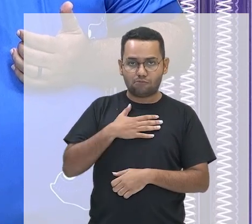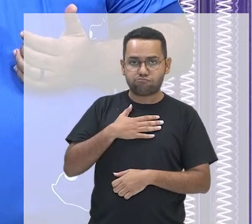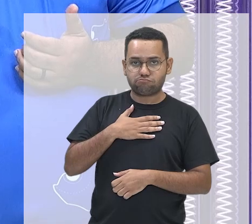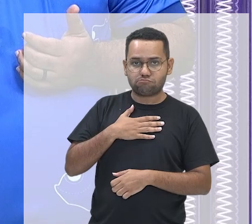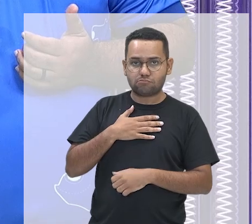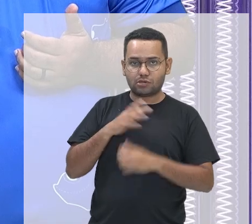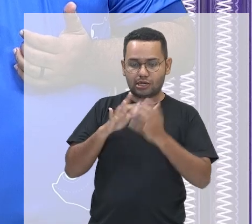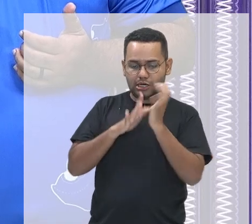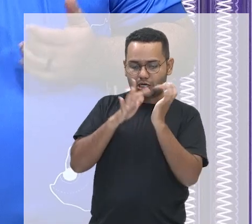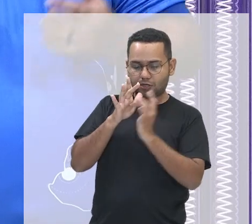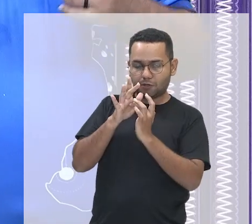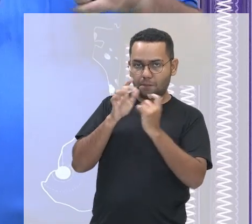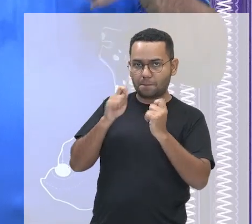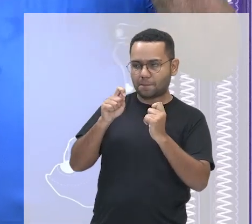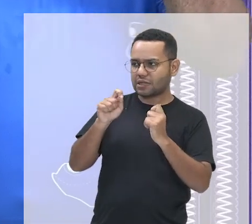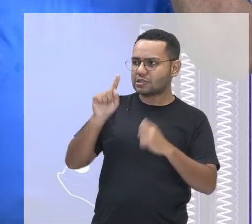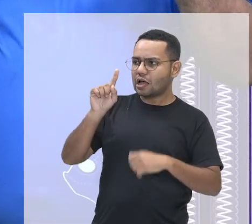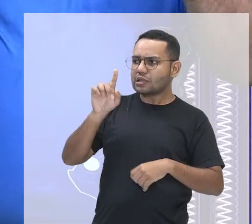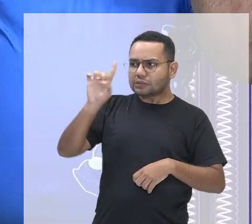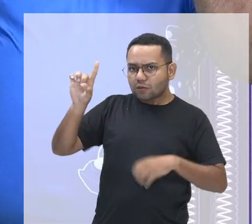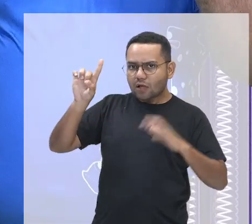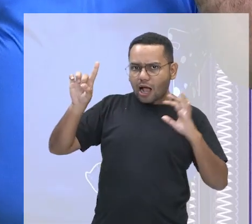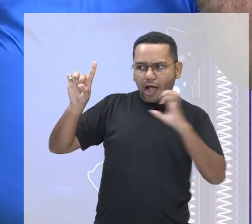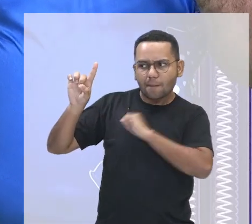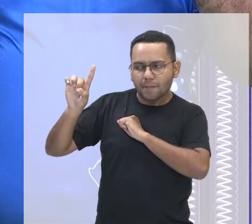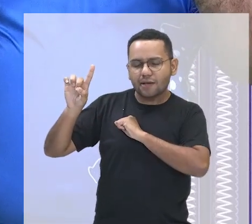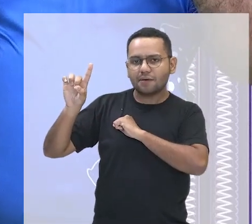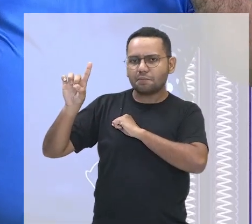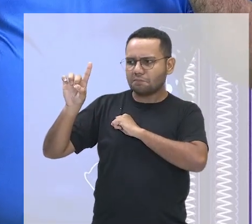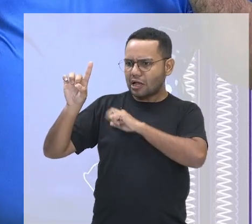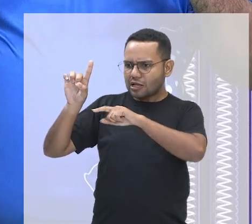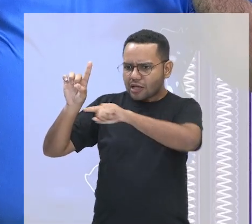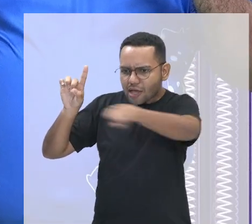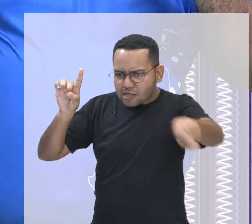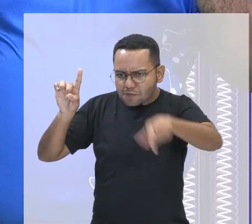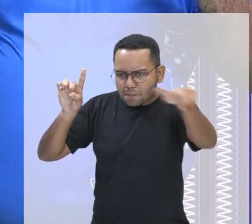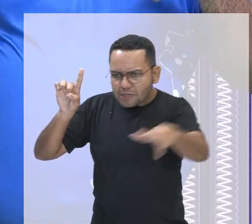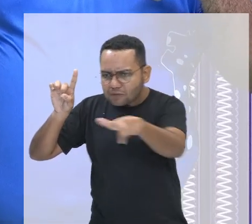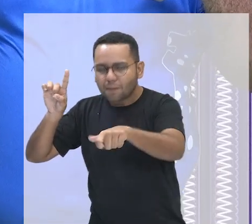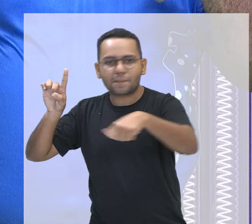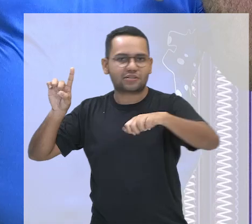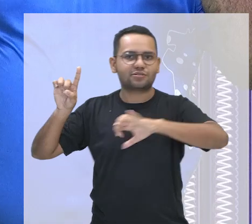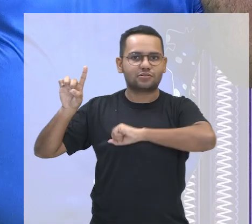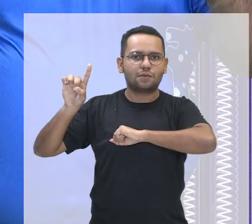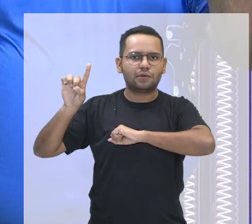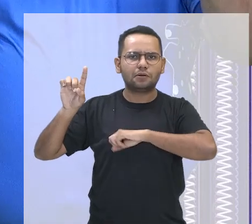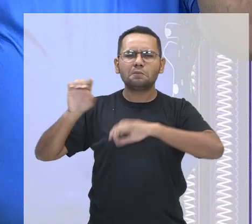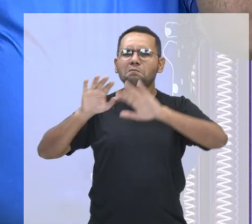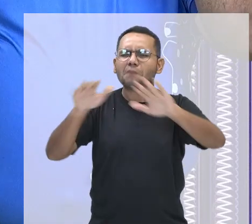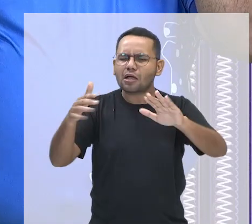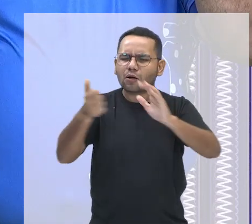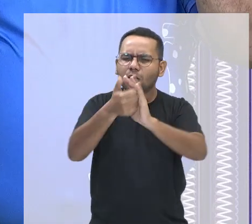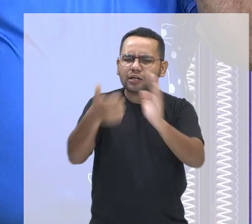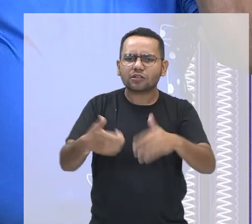o próximo. E qual é a condição pela qual eu vou amar ao próximo?